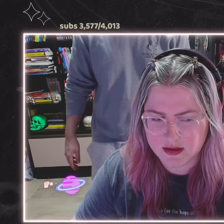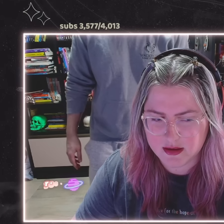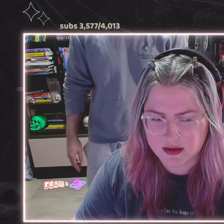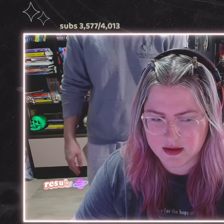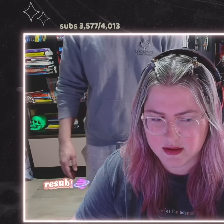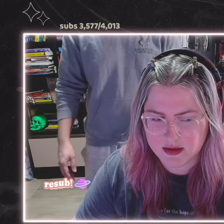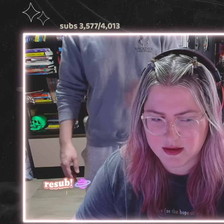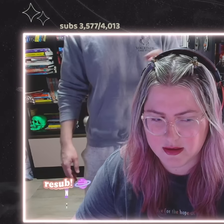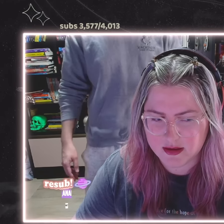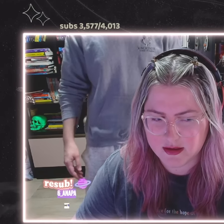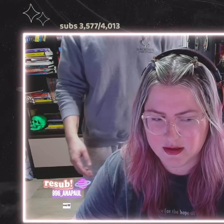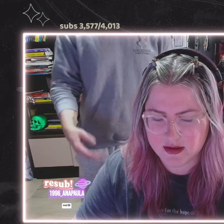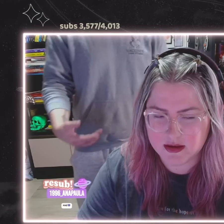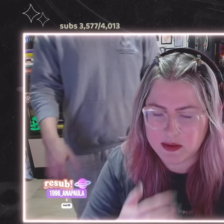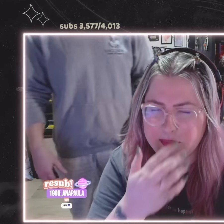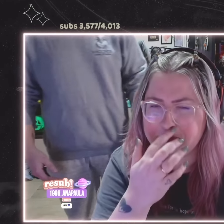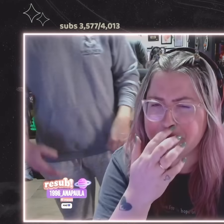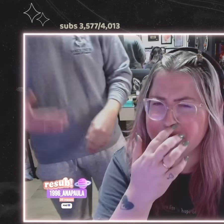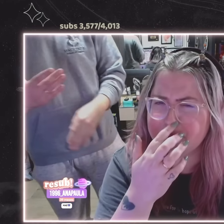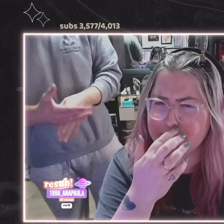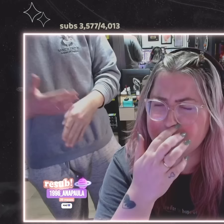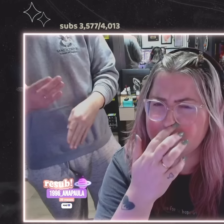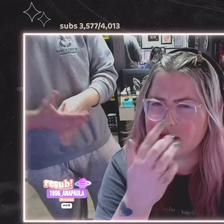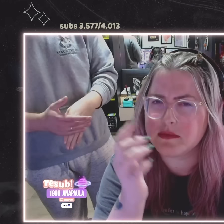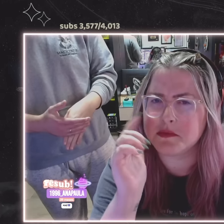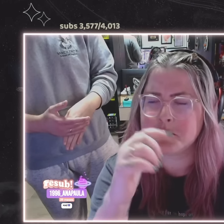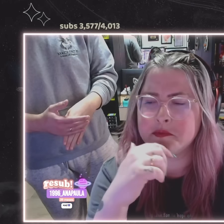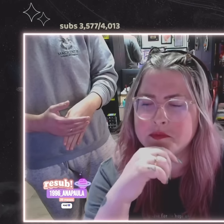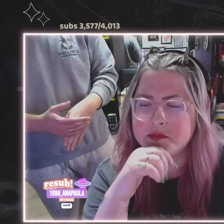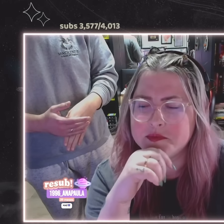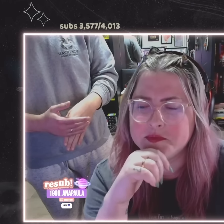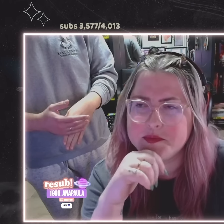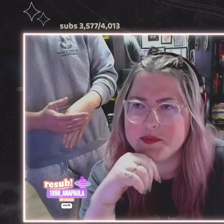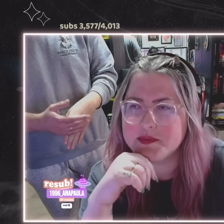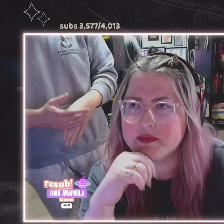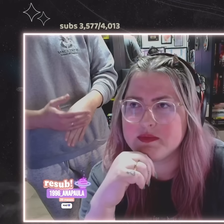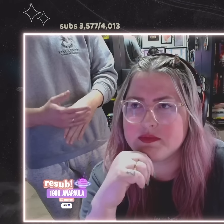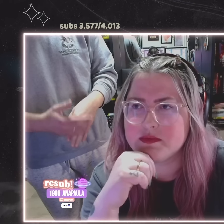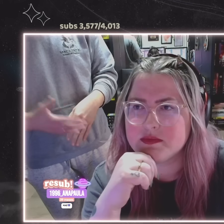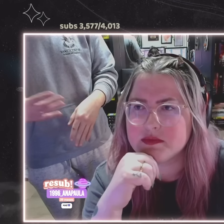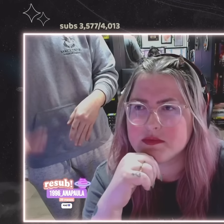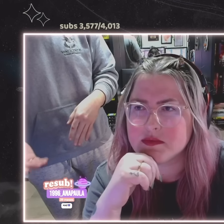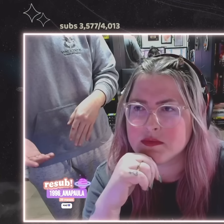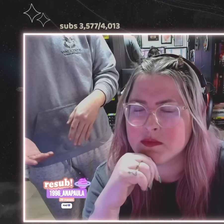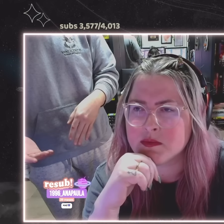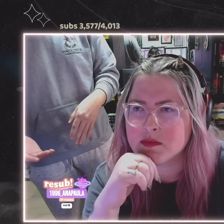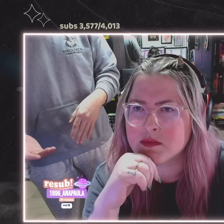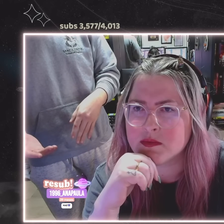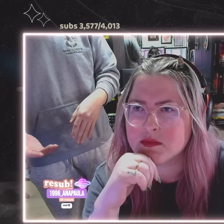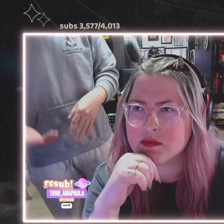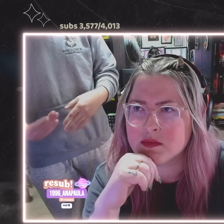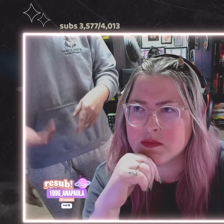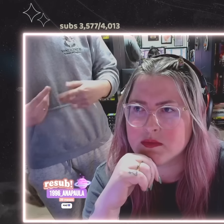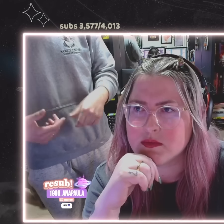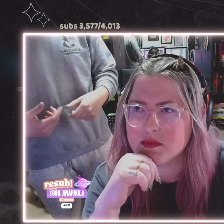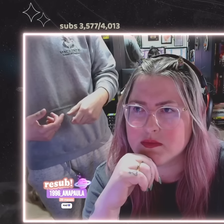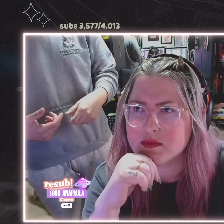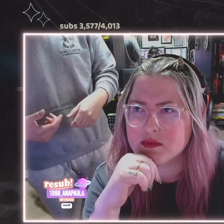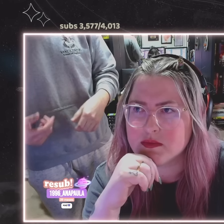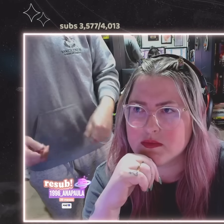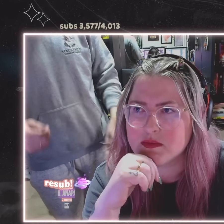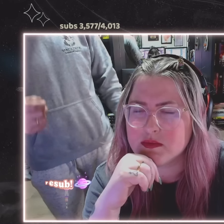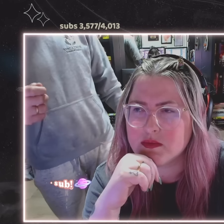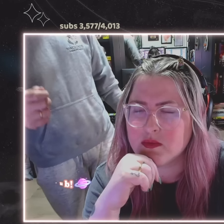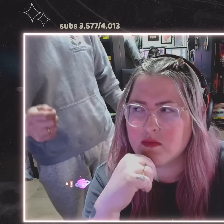aí porque eles v o cara tipo assim ele tava num debate com bolos e na hora que começou o debate antes de começar o